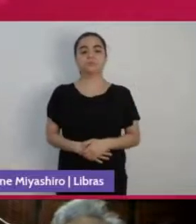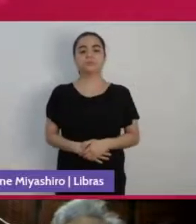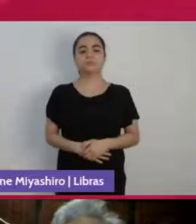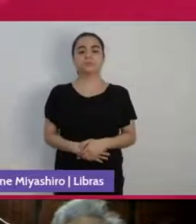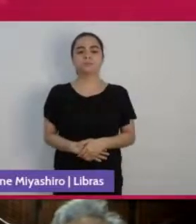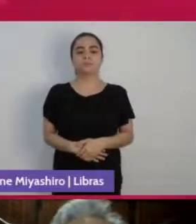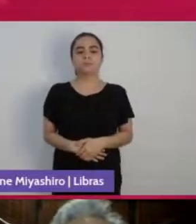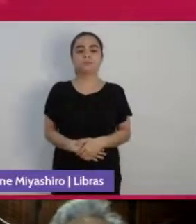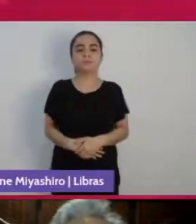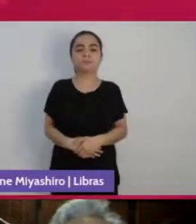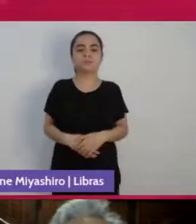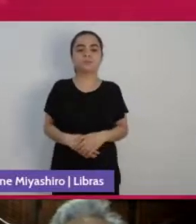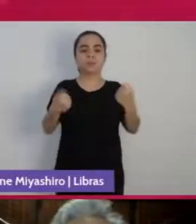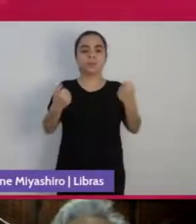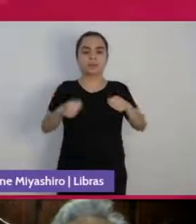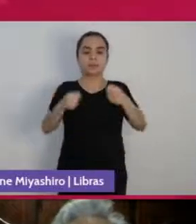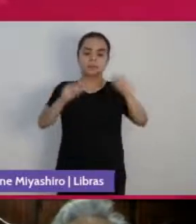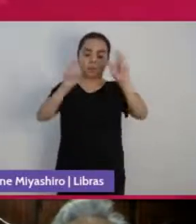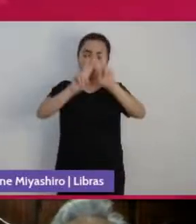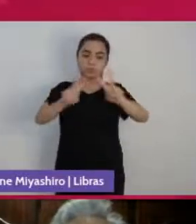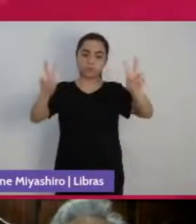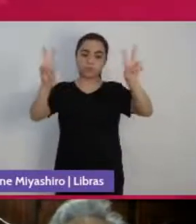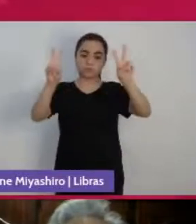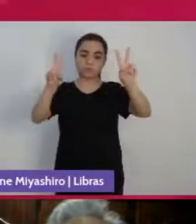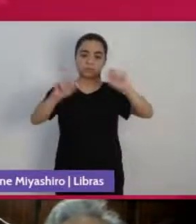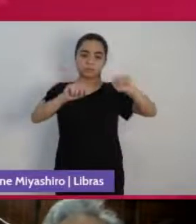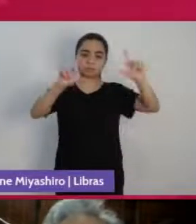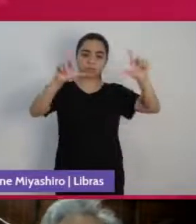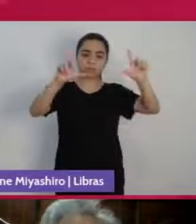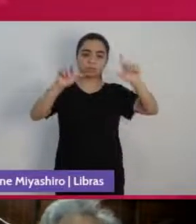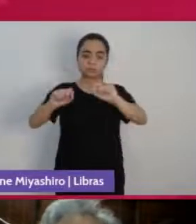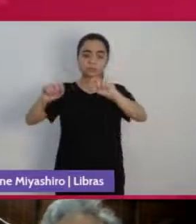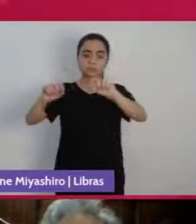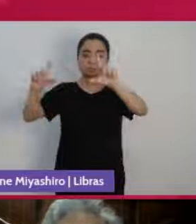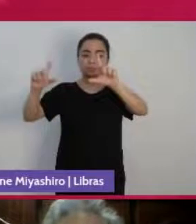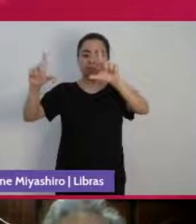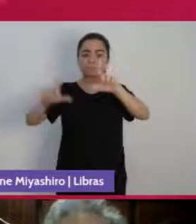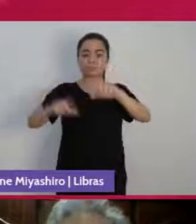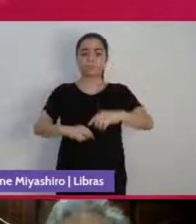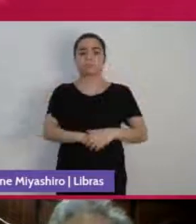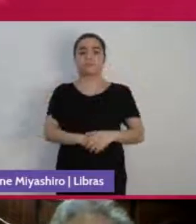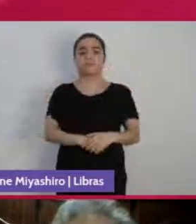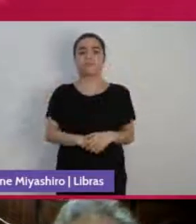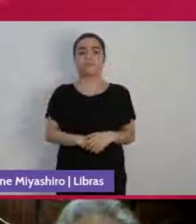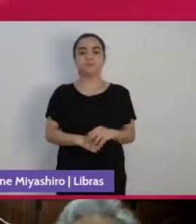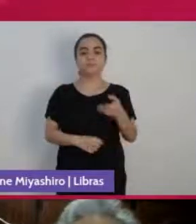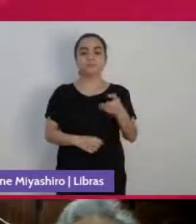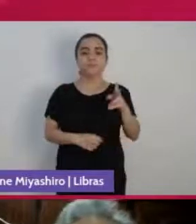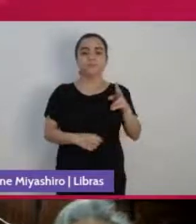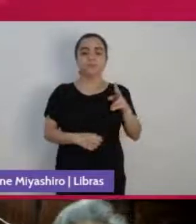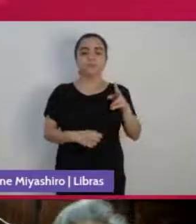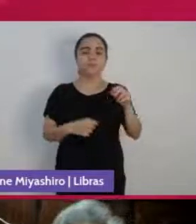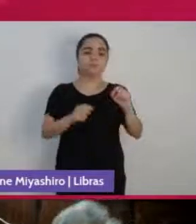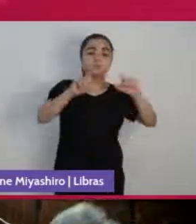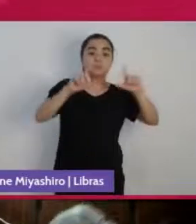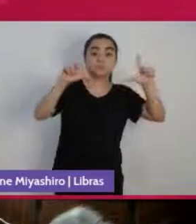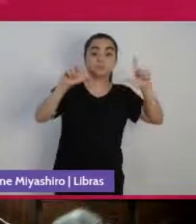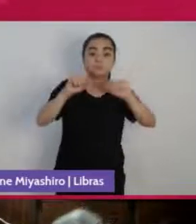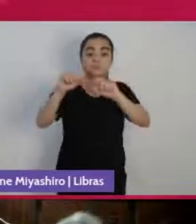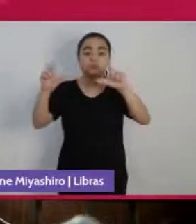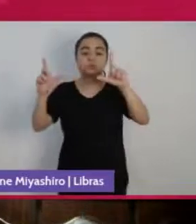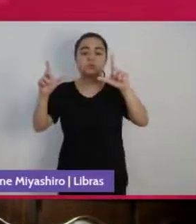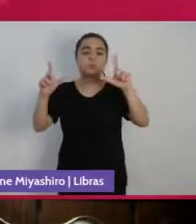Precisa ter uma boa visibilidade dos quadrantes mediais e laterais, sem favorecer um quadrante em detrimento do